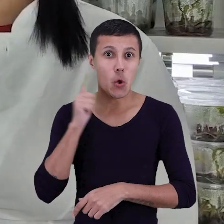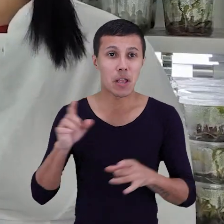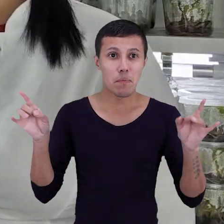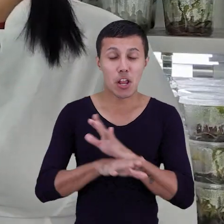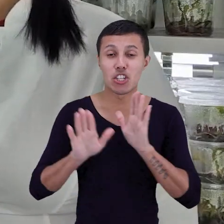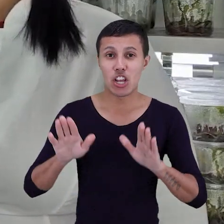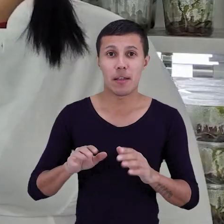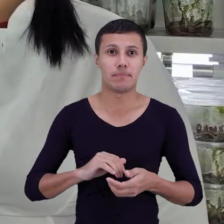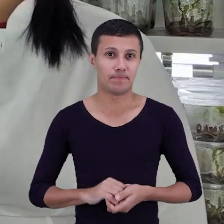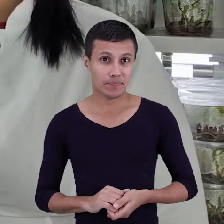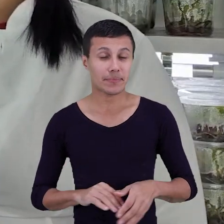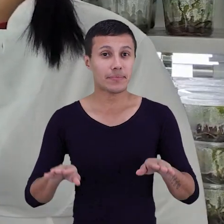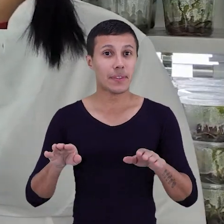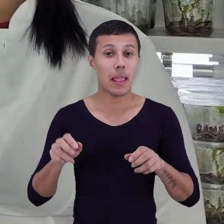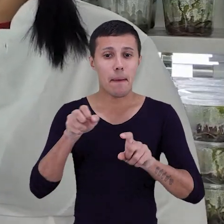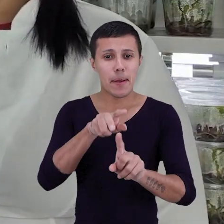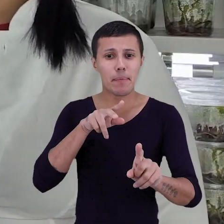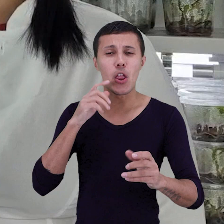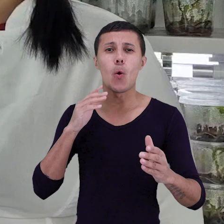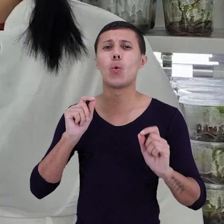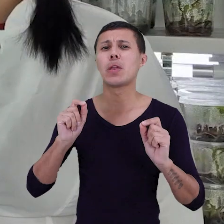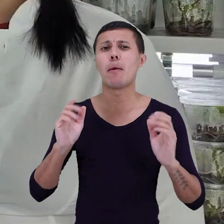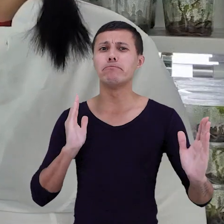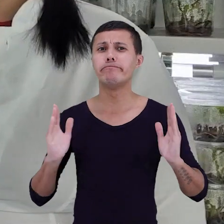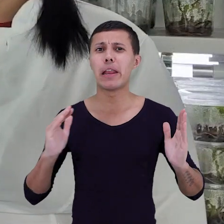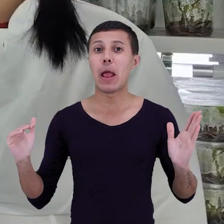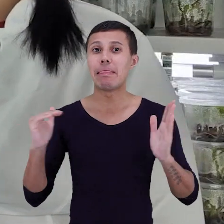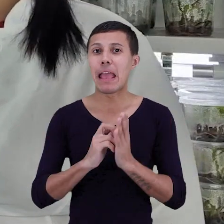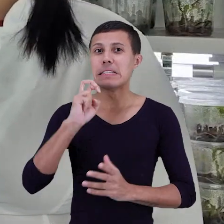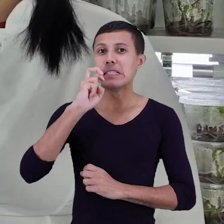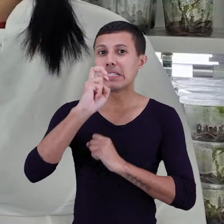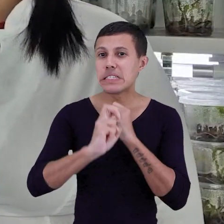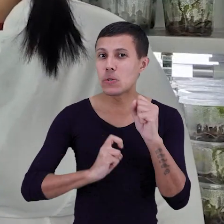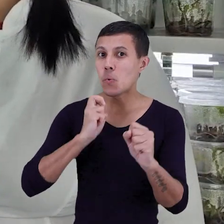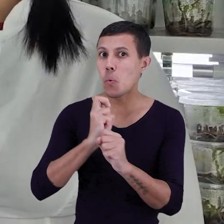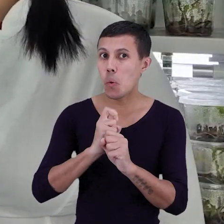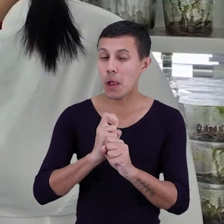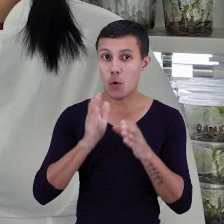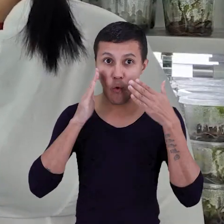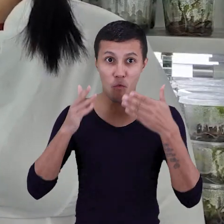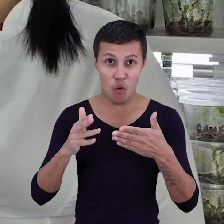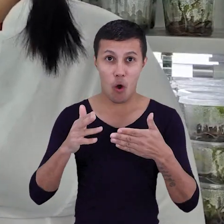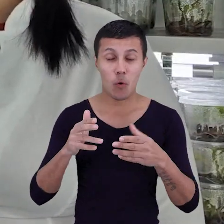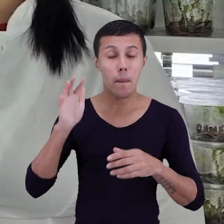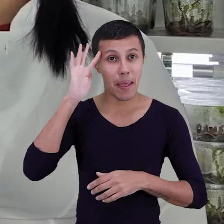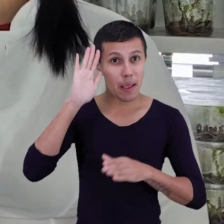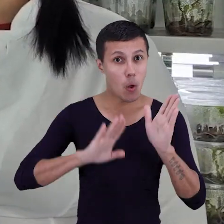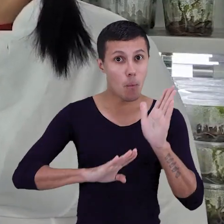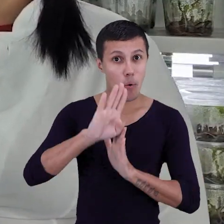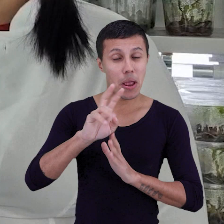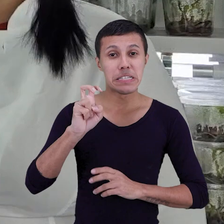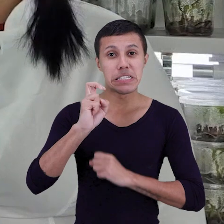de produção, e a perspectiva é que a gente possa, em até 5 anos, né, nossa perspectiva de crescimento,